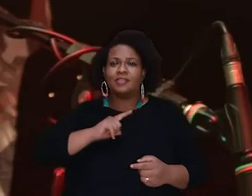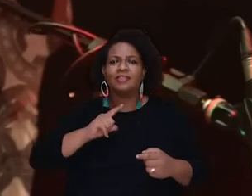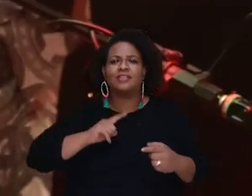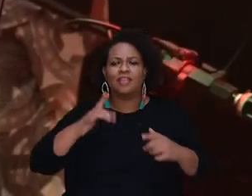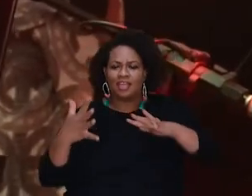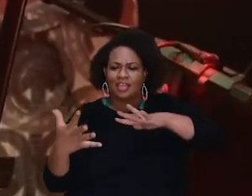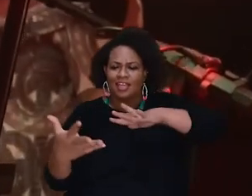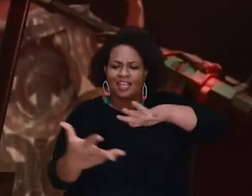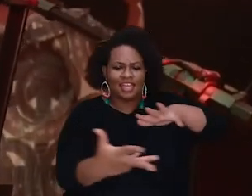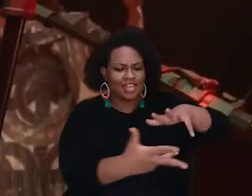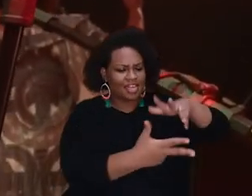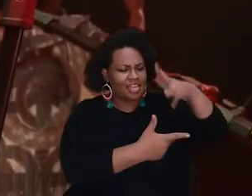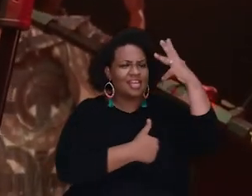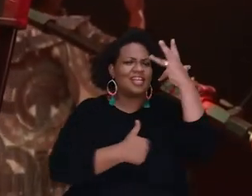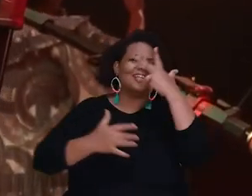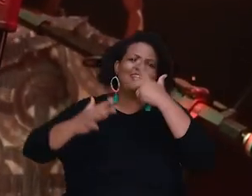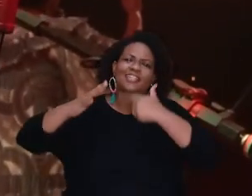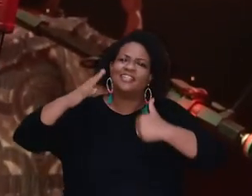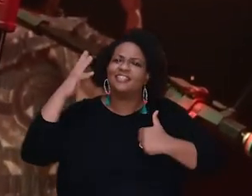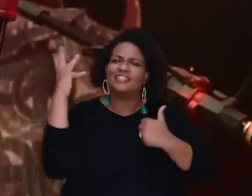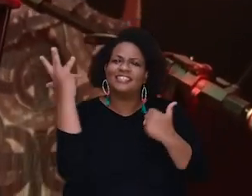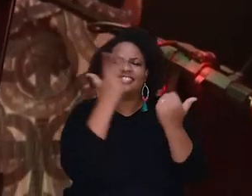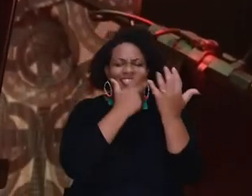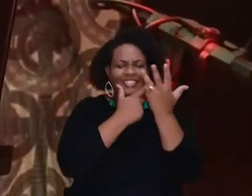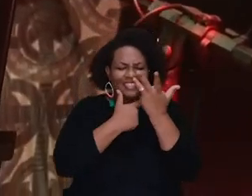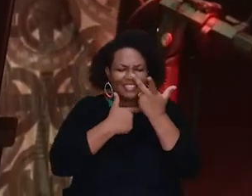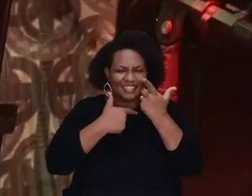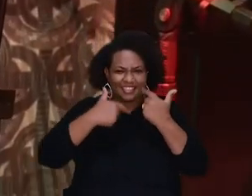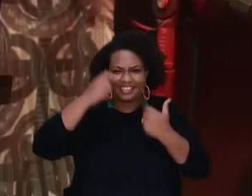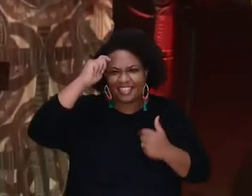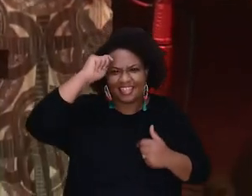irmão. Constitui um universo de beleza